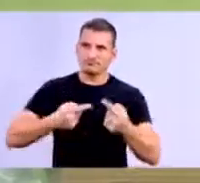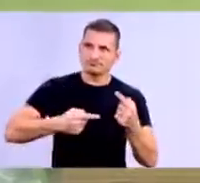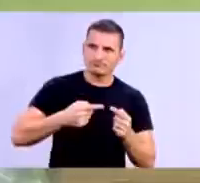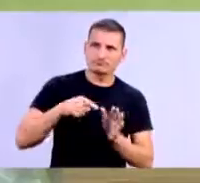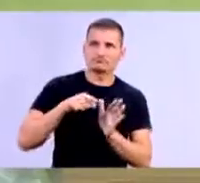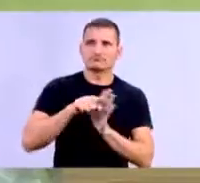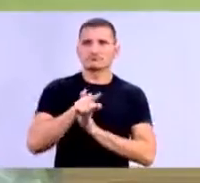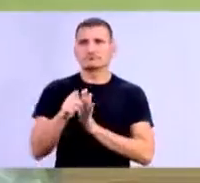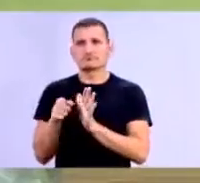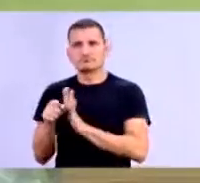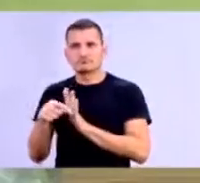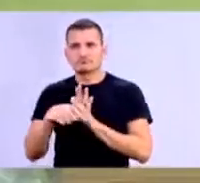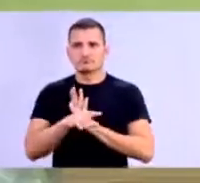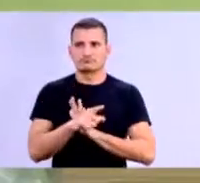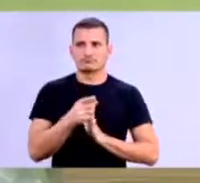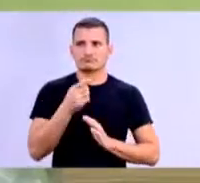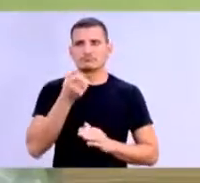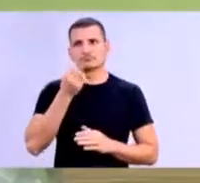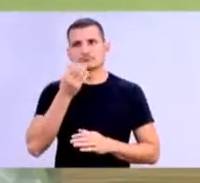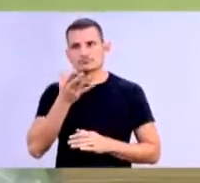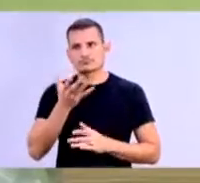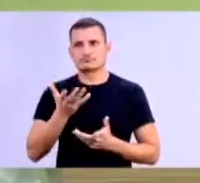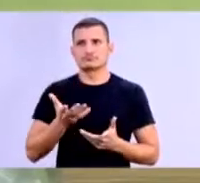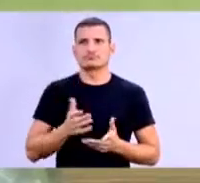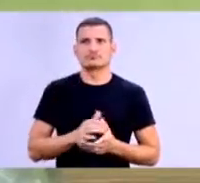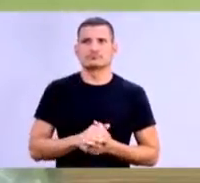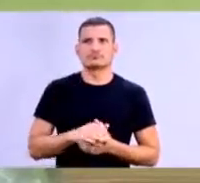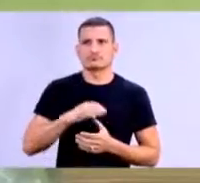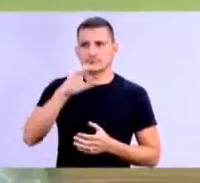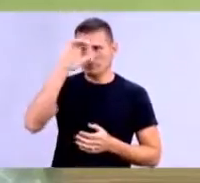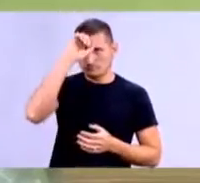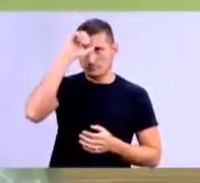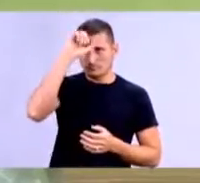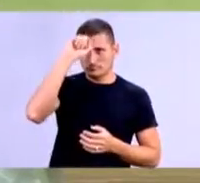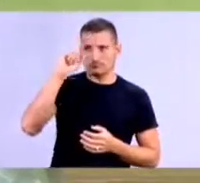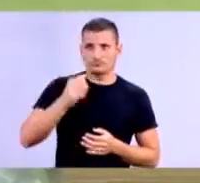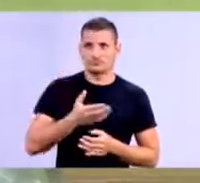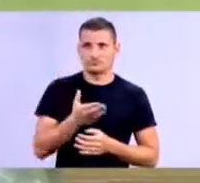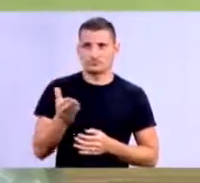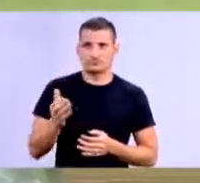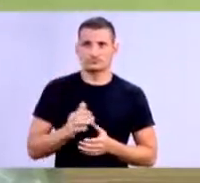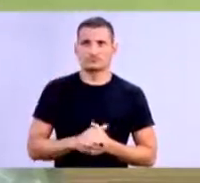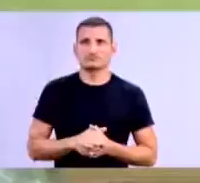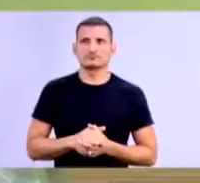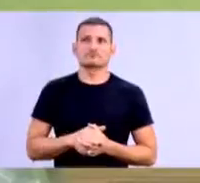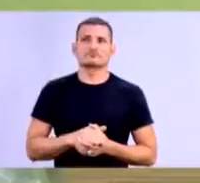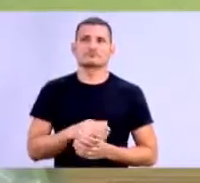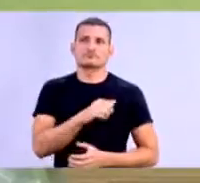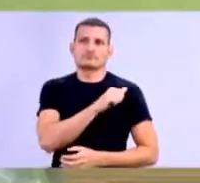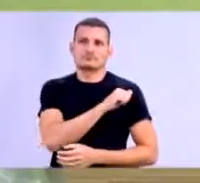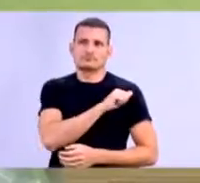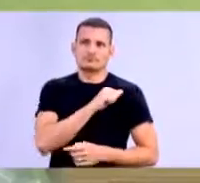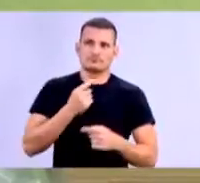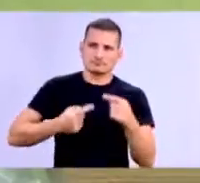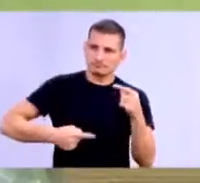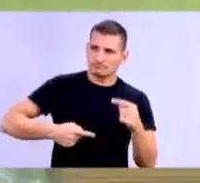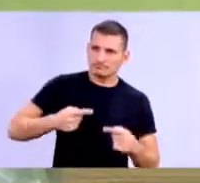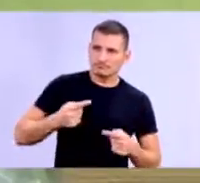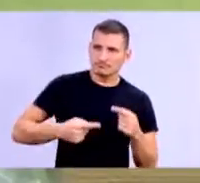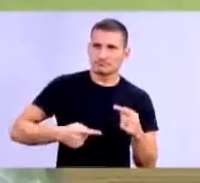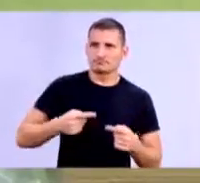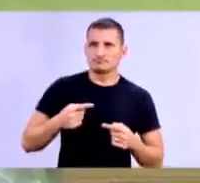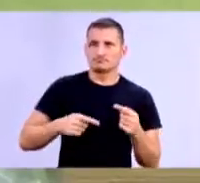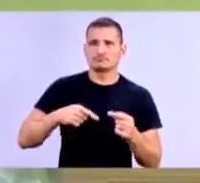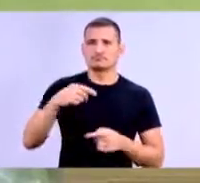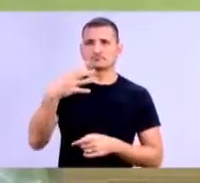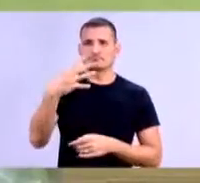isso é muito, muito bom, muito válido para a aprendizagem de vocês. E aí eles estavam discutindo, professora, sobre a questão